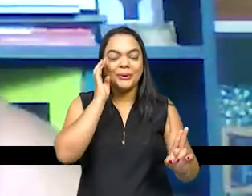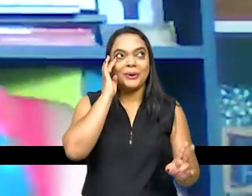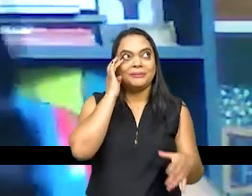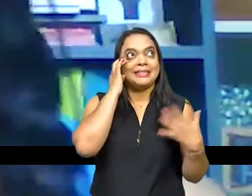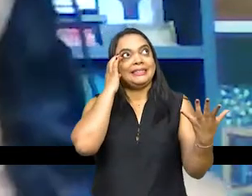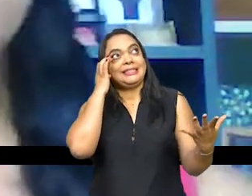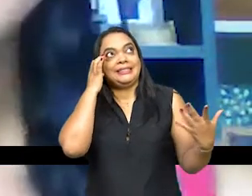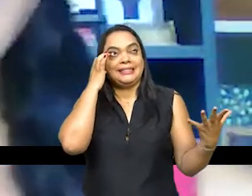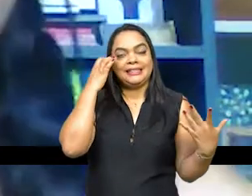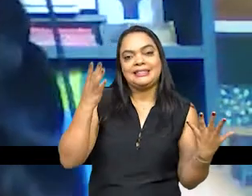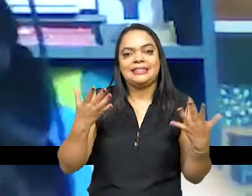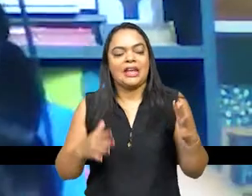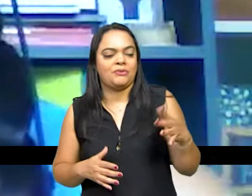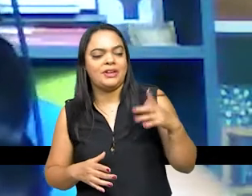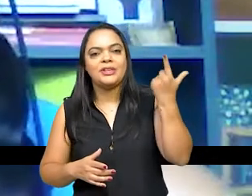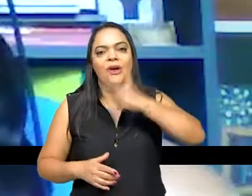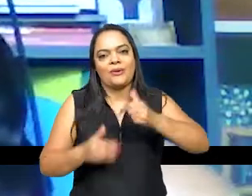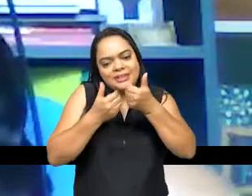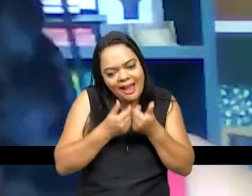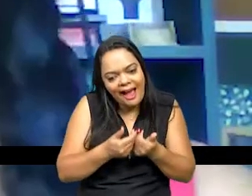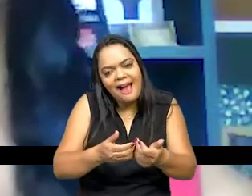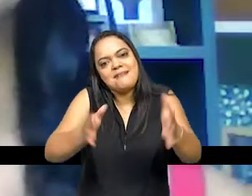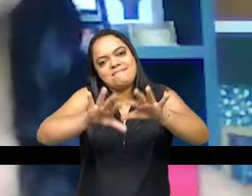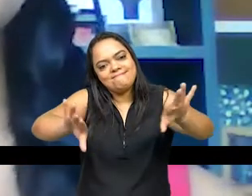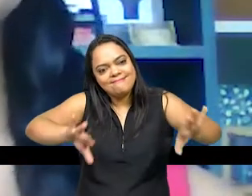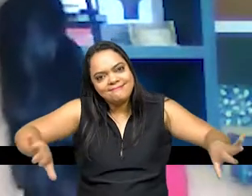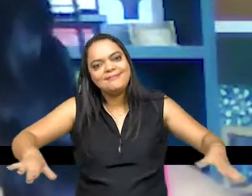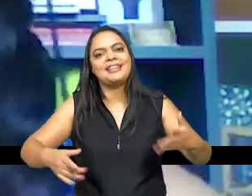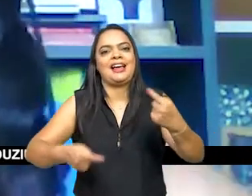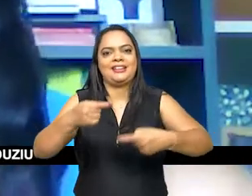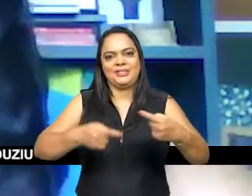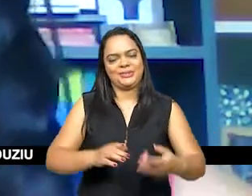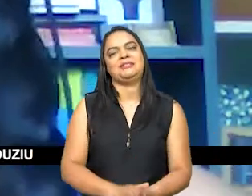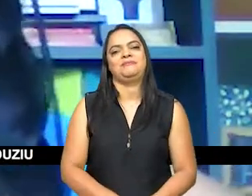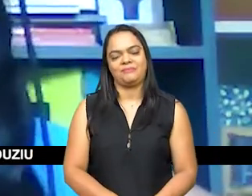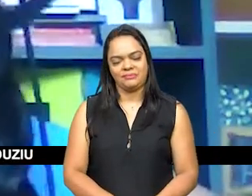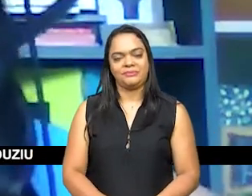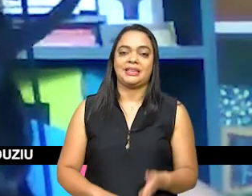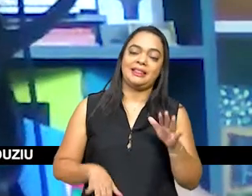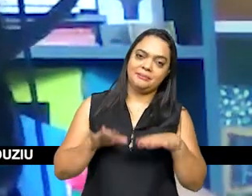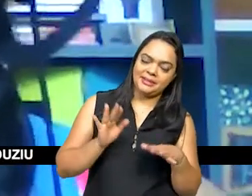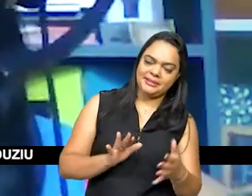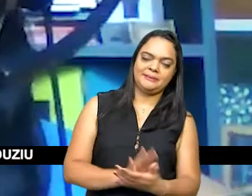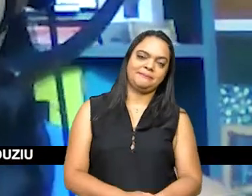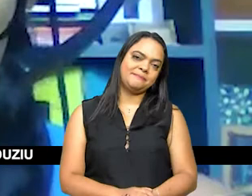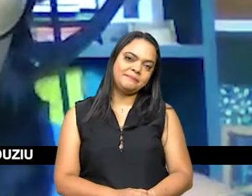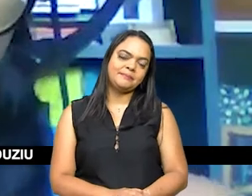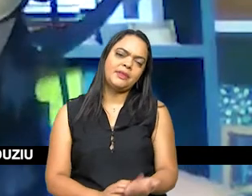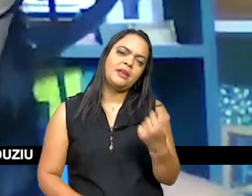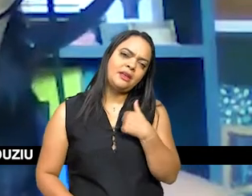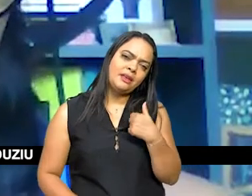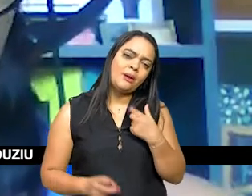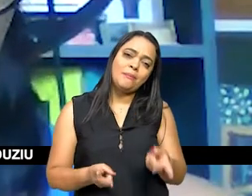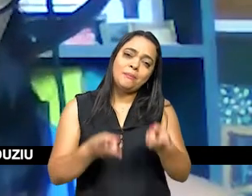suntuosos, às vezes a gente consegue abrir mais o espaço, né, de discussão. dependendo. E eu me dei conta de